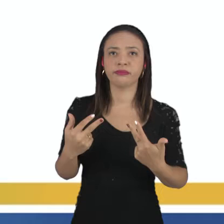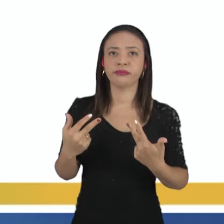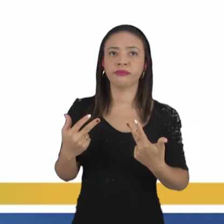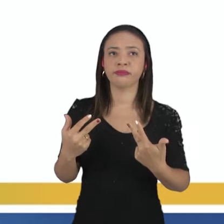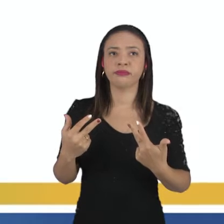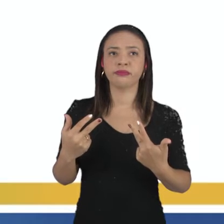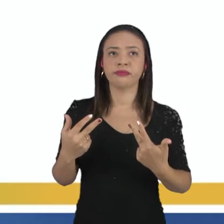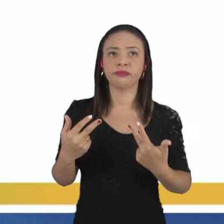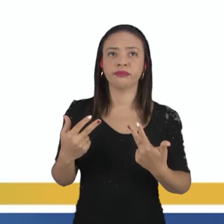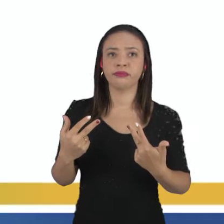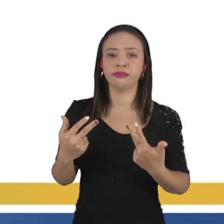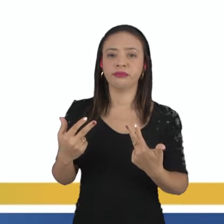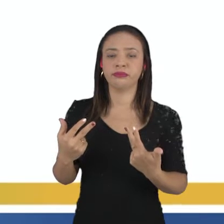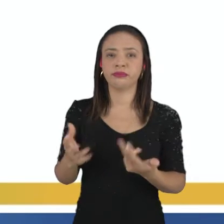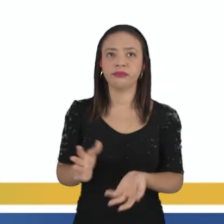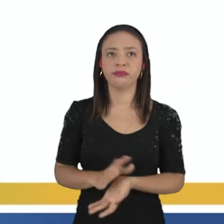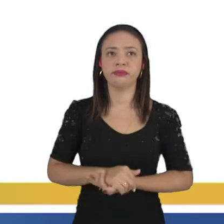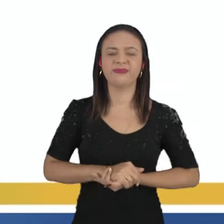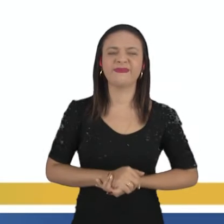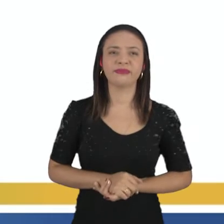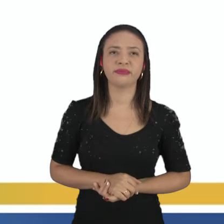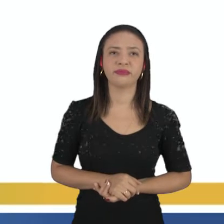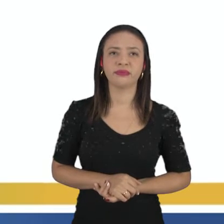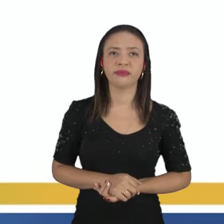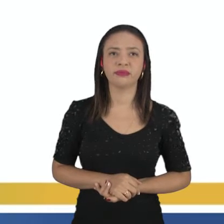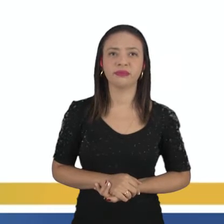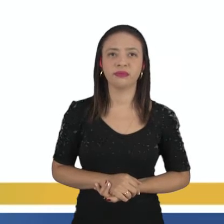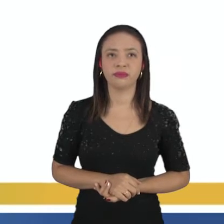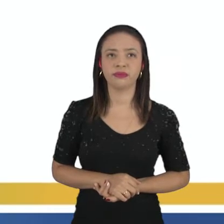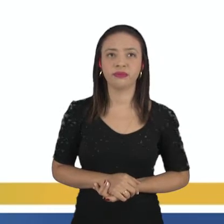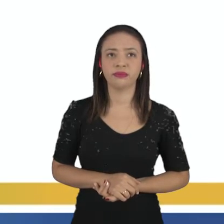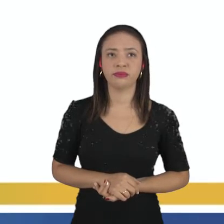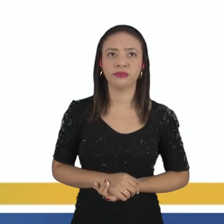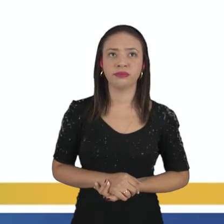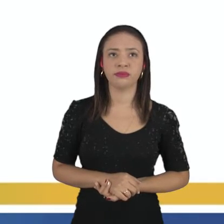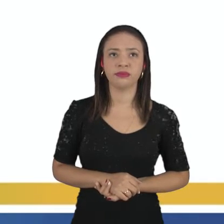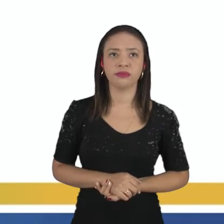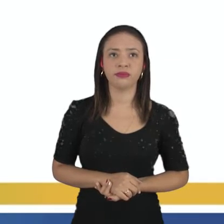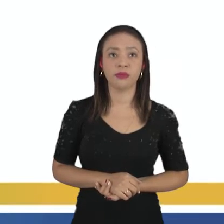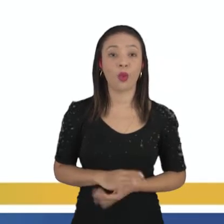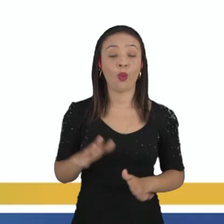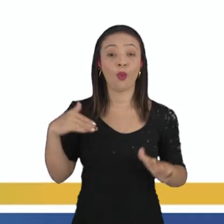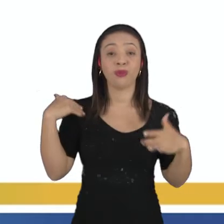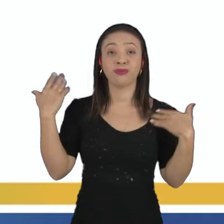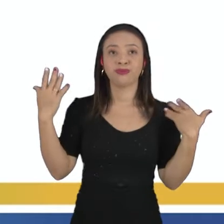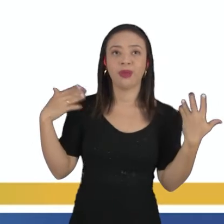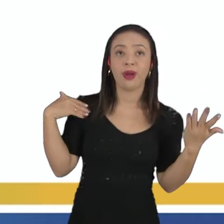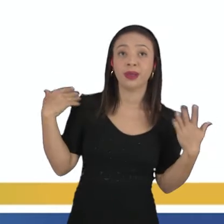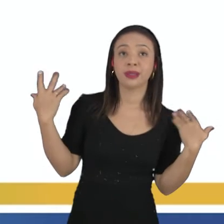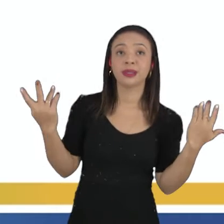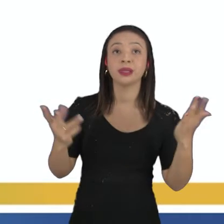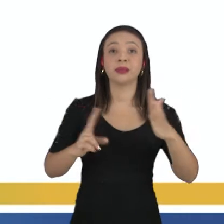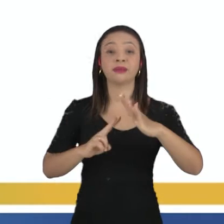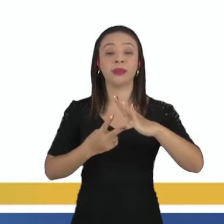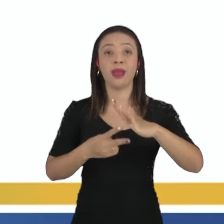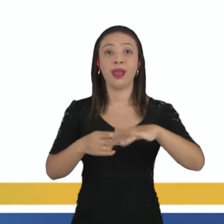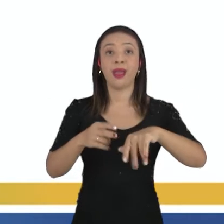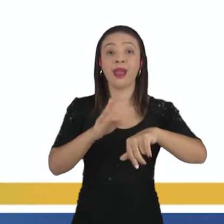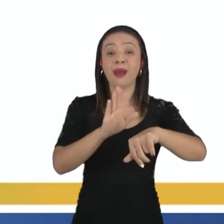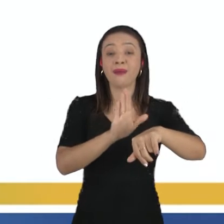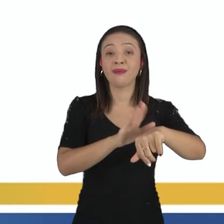qual, da mesma forma, da mesma maneira. Exemplo, um passeio no parque é